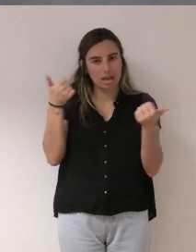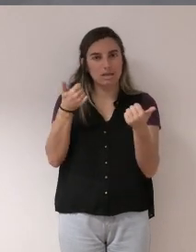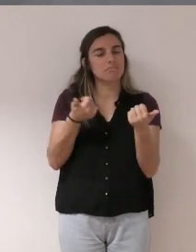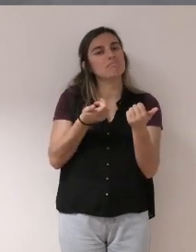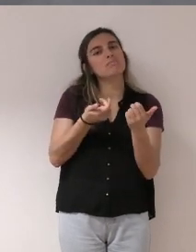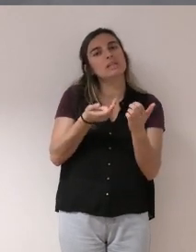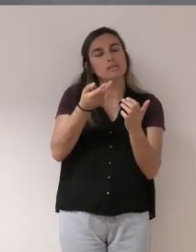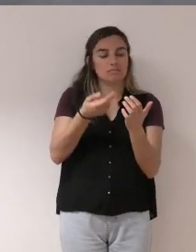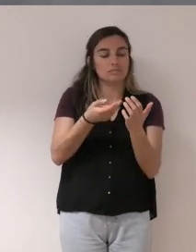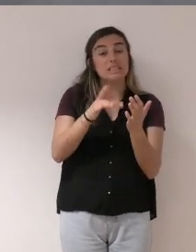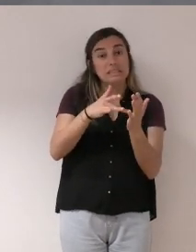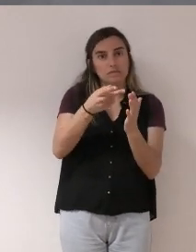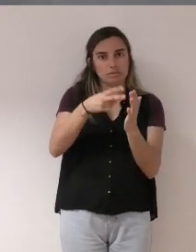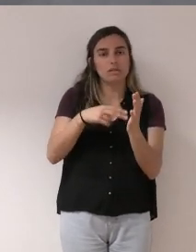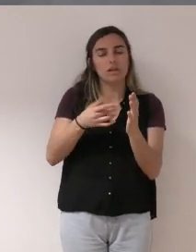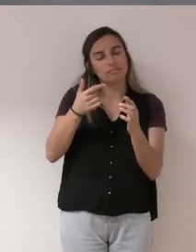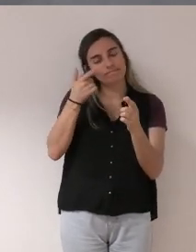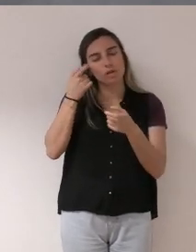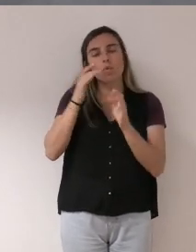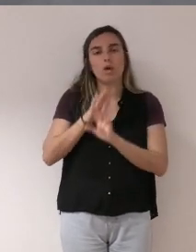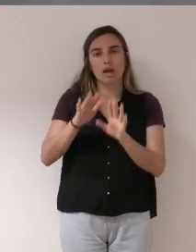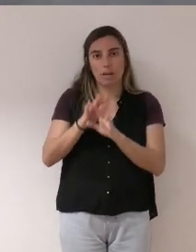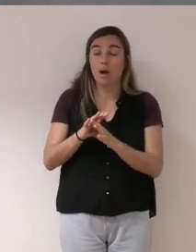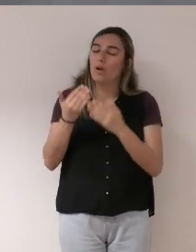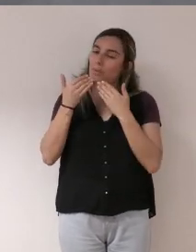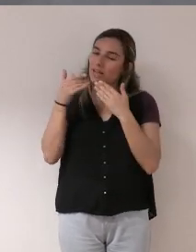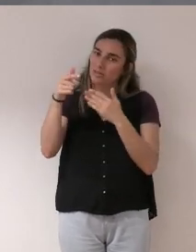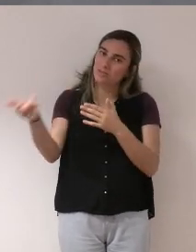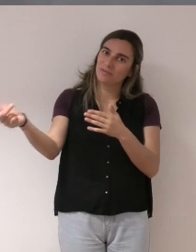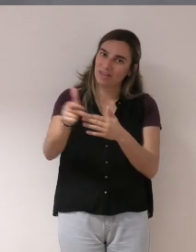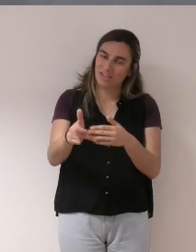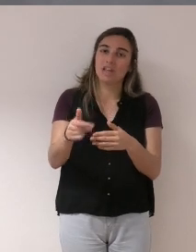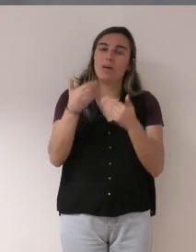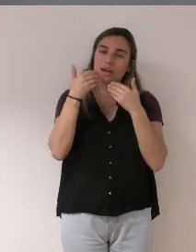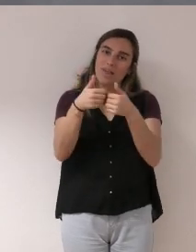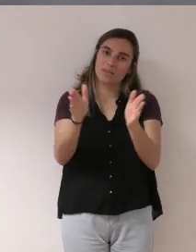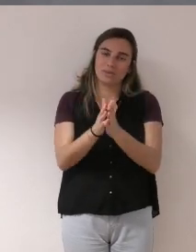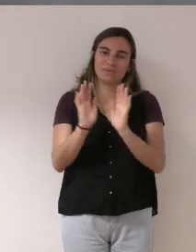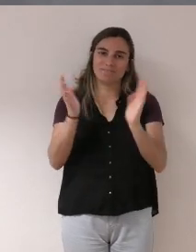a atenção. Muito obrigado ao Hélder pela disponibilidade. Muito obrigado a toda a gente.